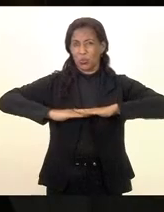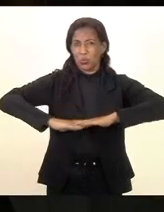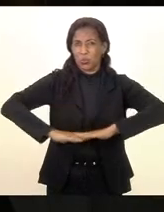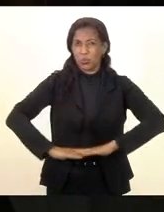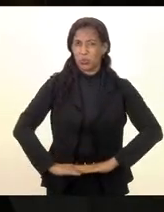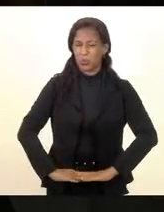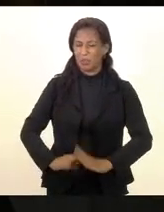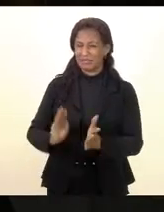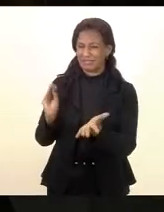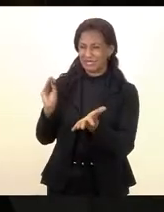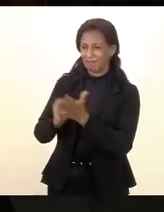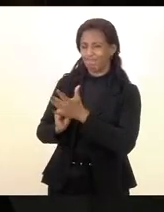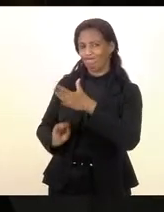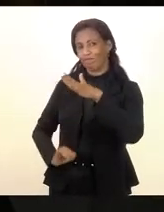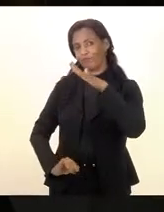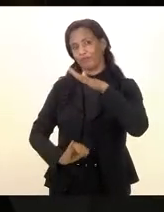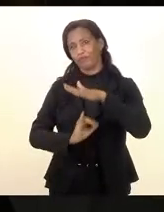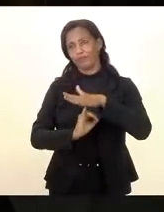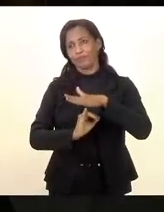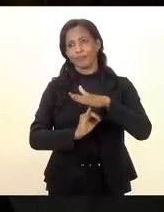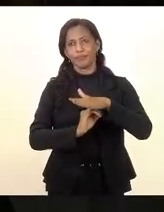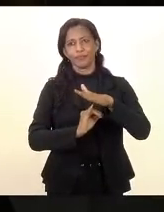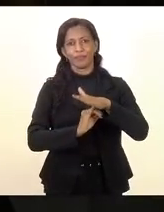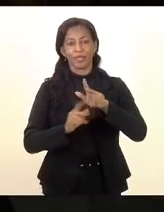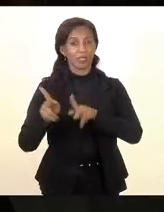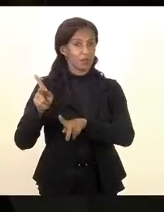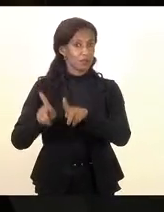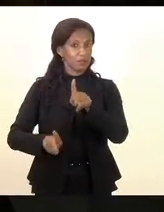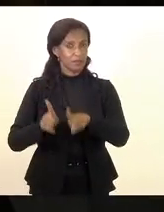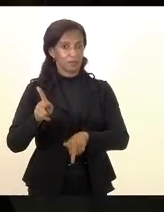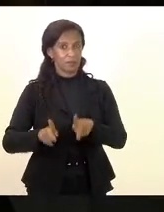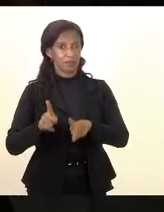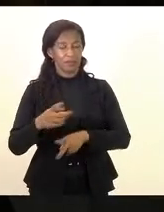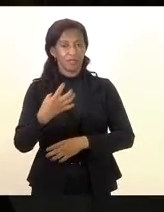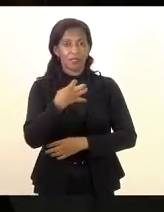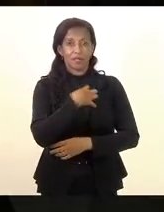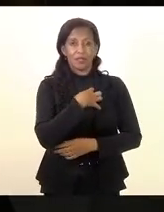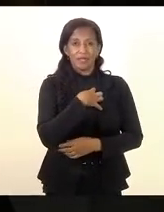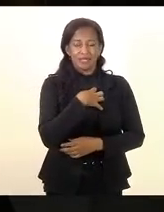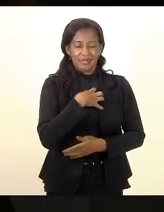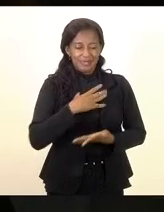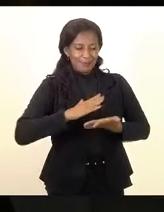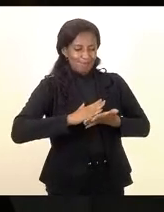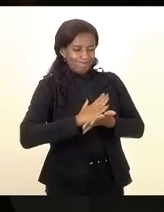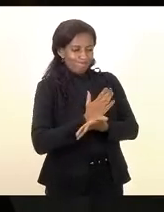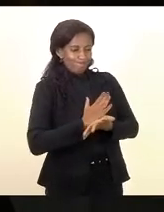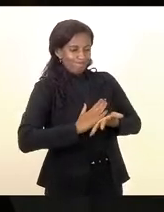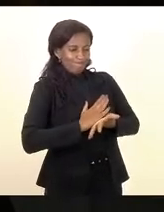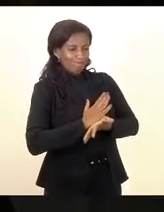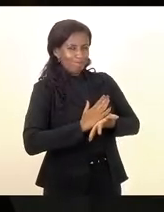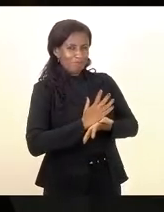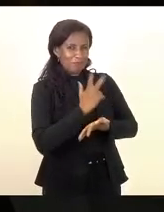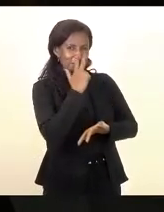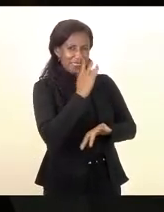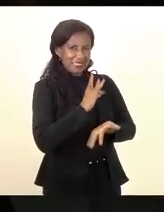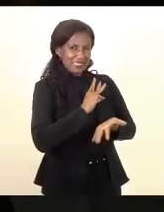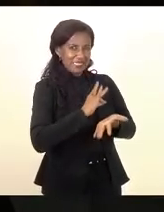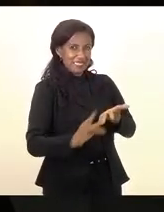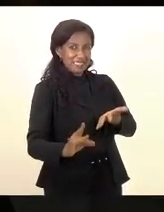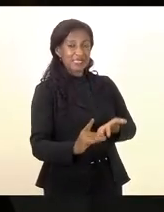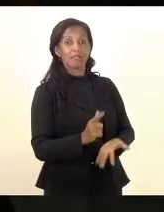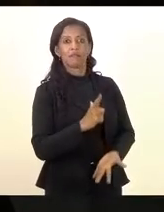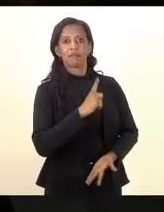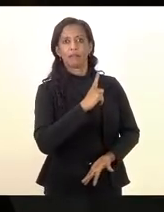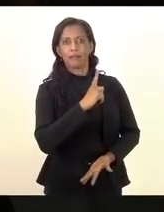tão grande das instituições que o povo se sente de alguma forma traído existe uma traição